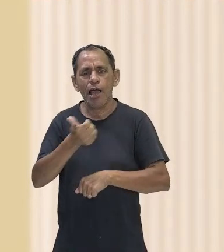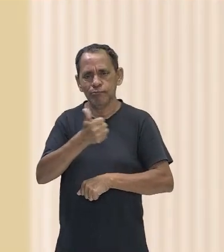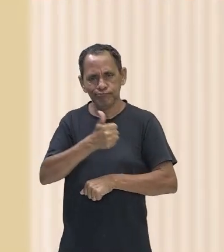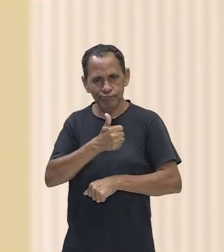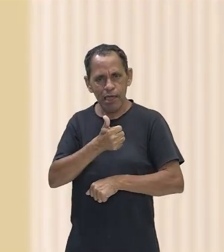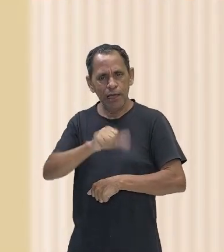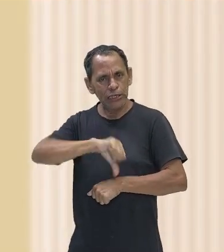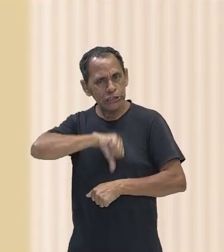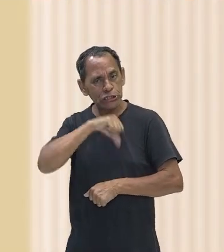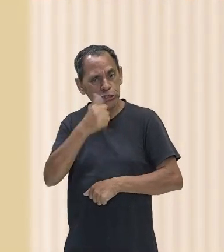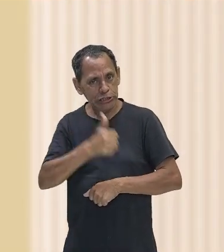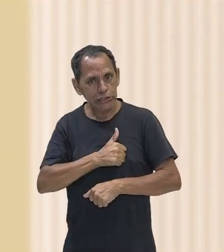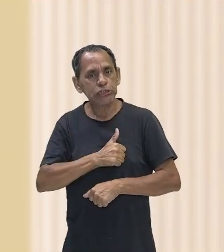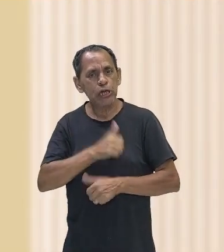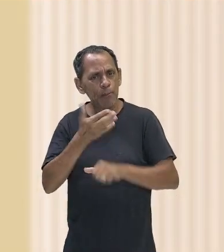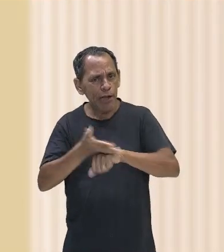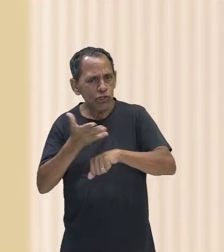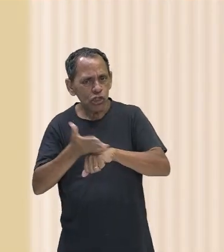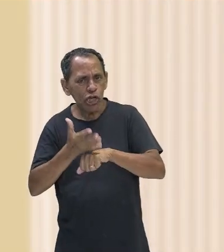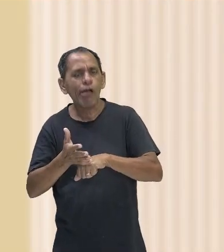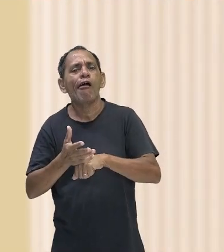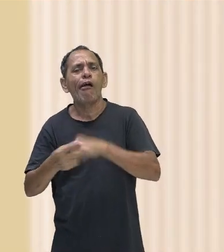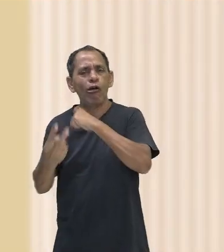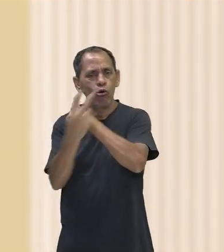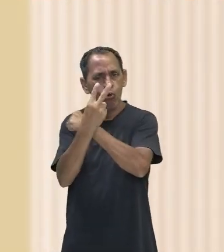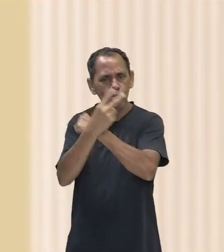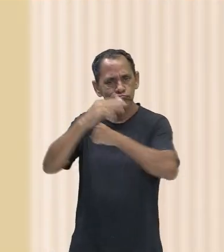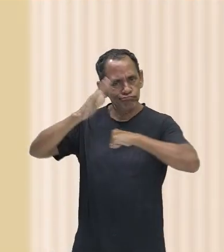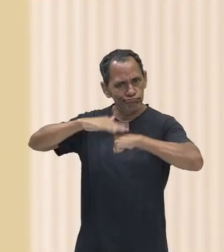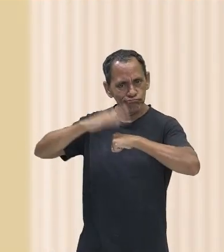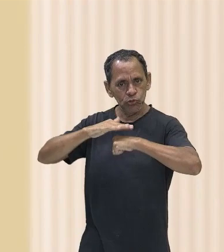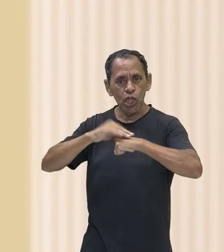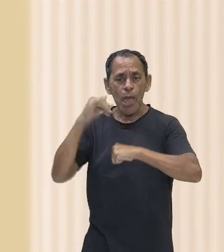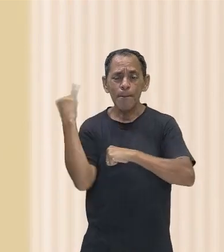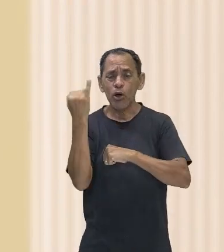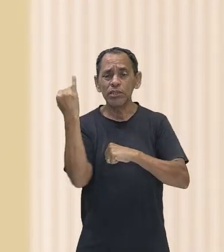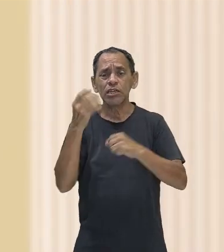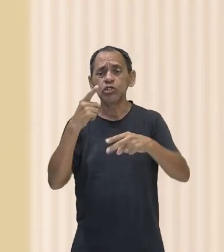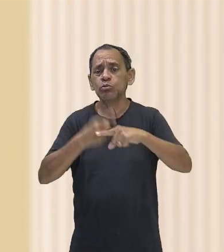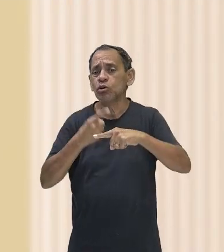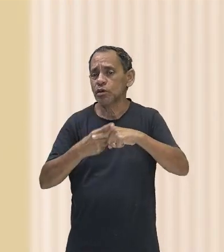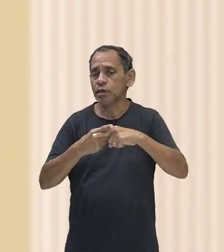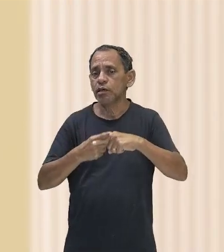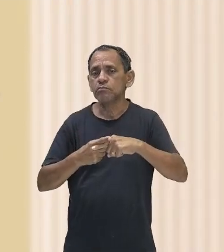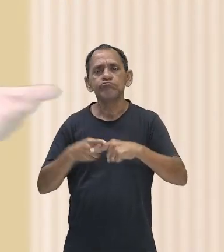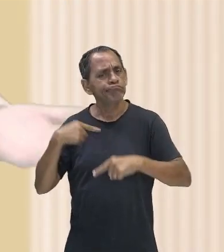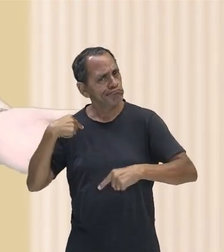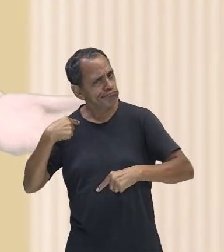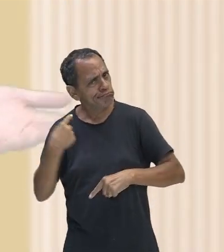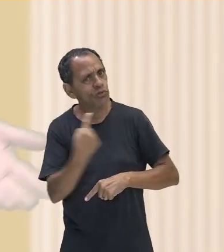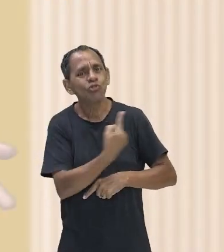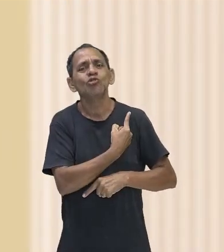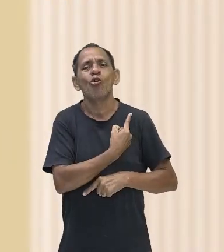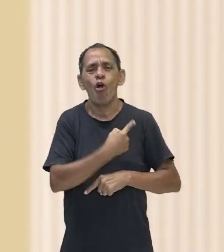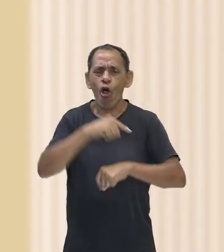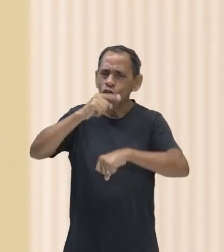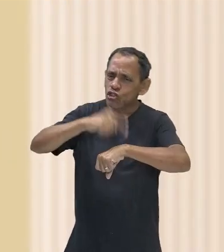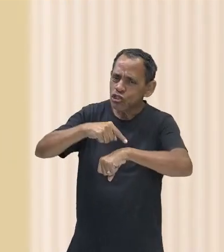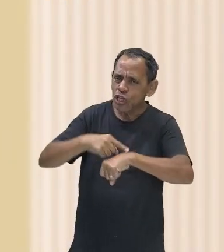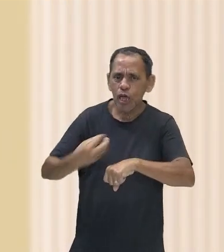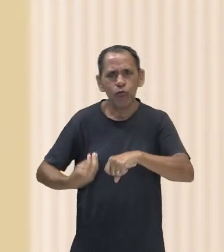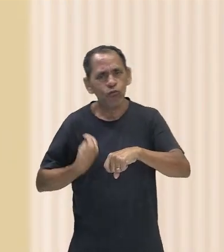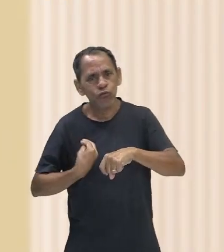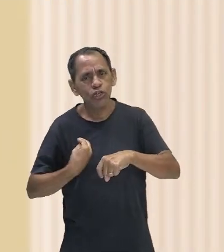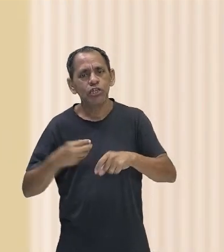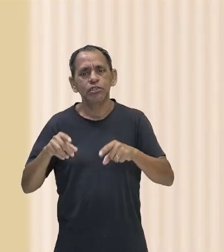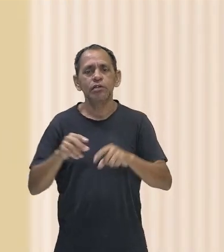autoestima, praticar o autocuidado, eles são importantes. Por quê? Porque nós somos o nosso tempo, a nossa vida.